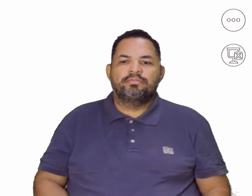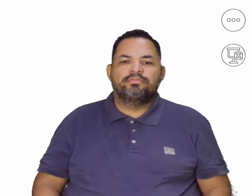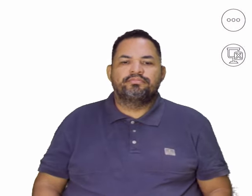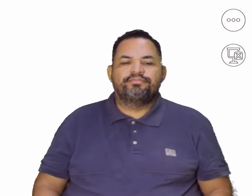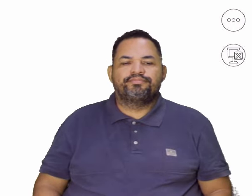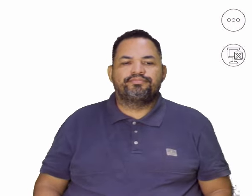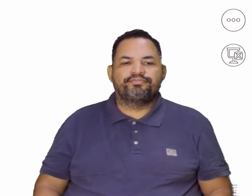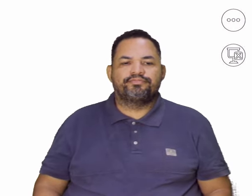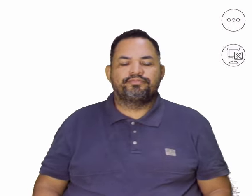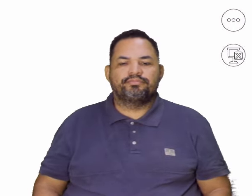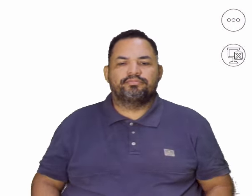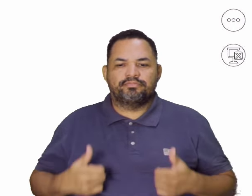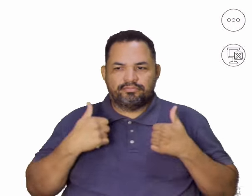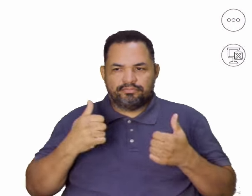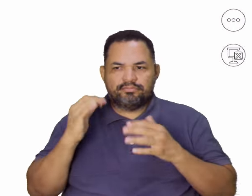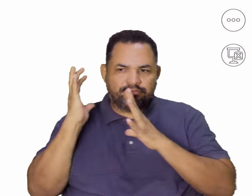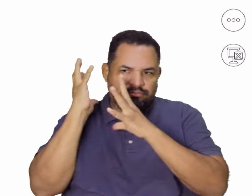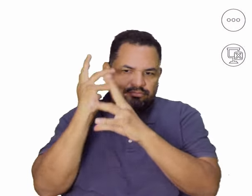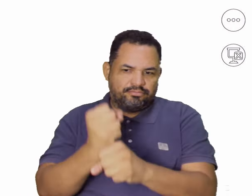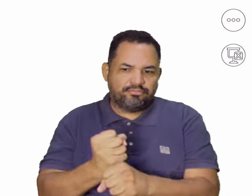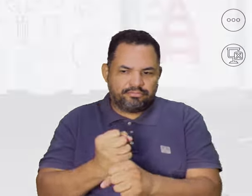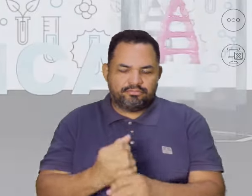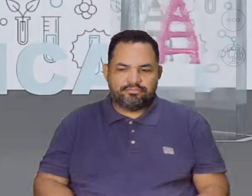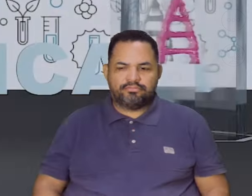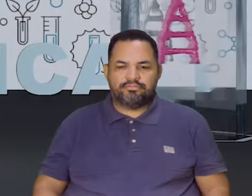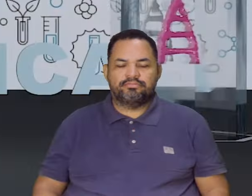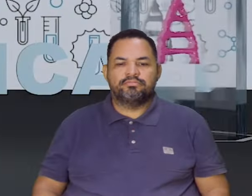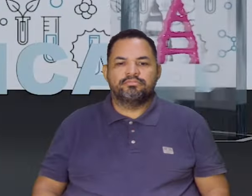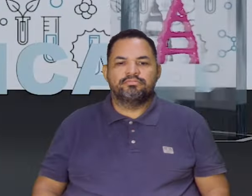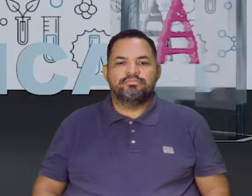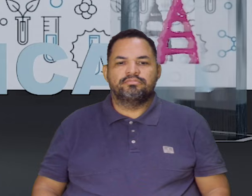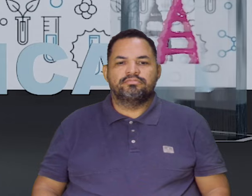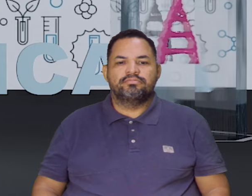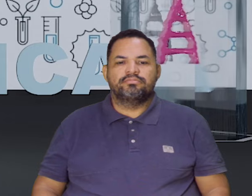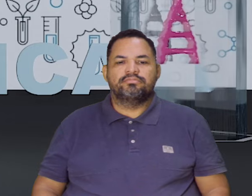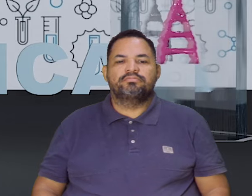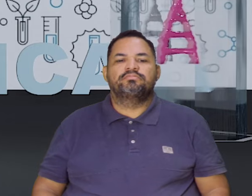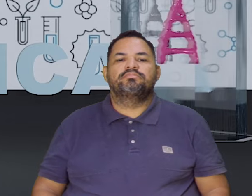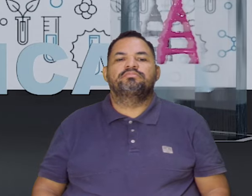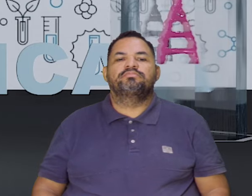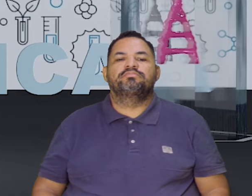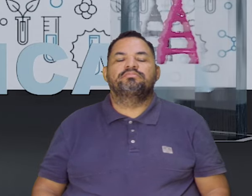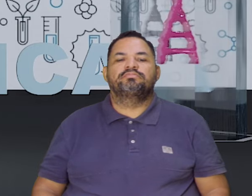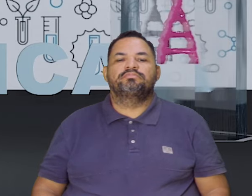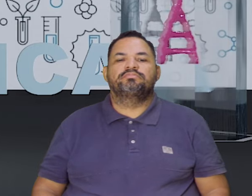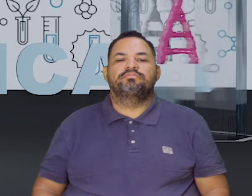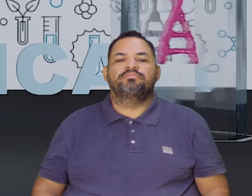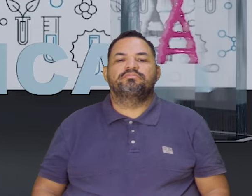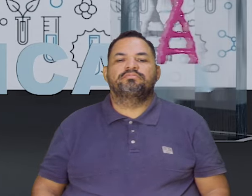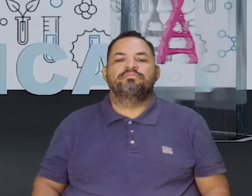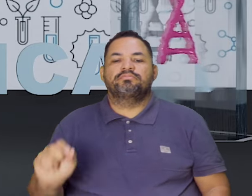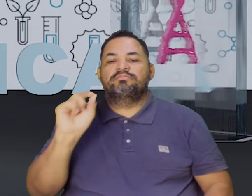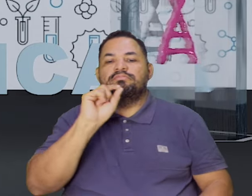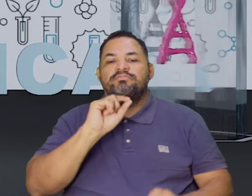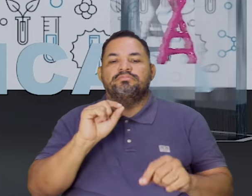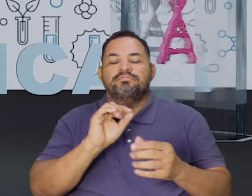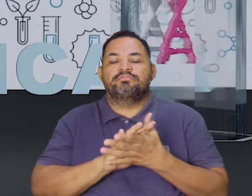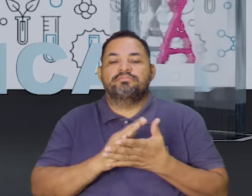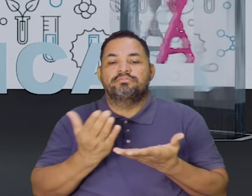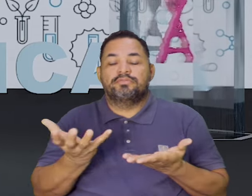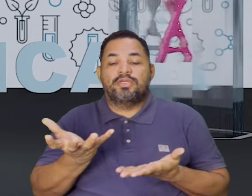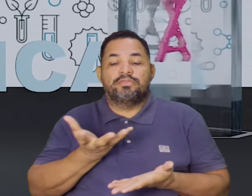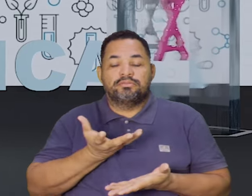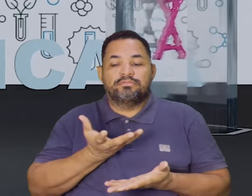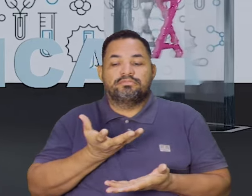meu caro aluno Valeu a revisão Ah se Valeu a revisão então o que que nós esperamos